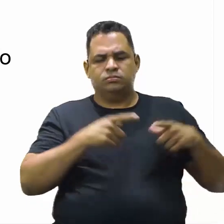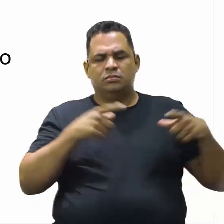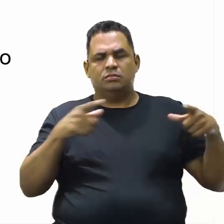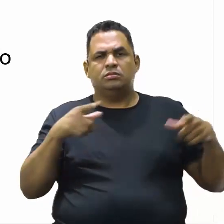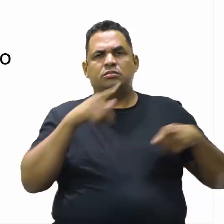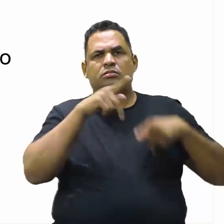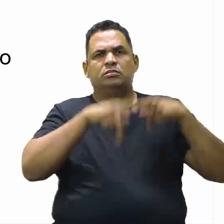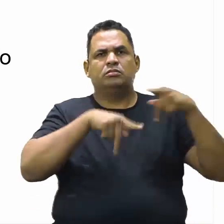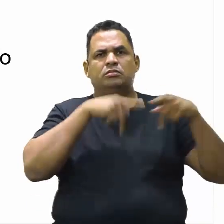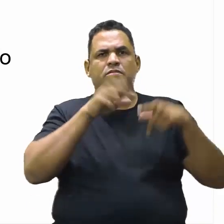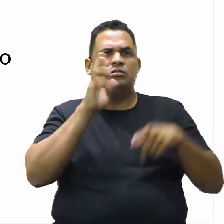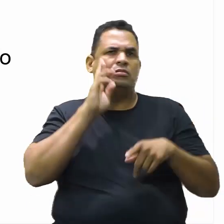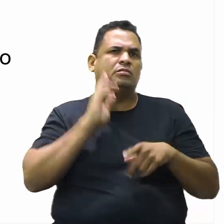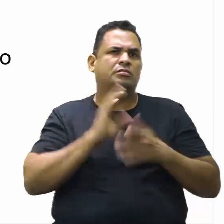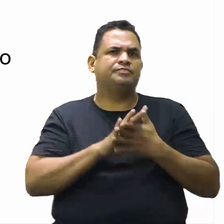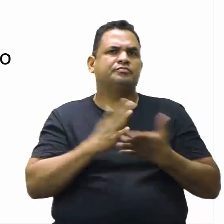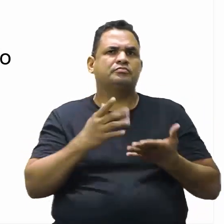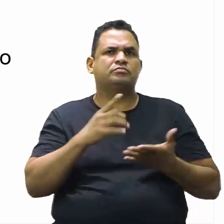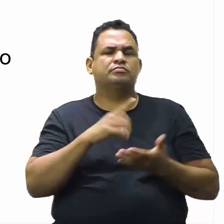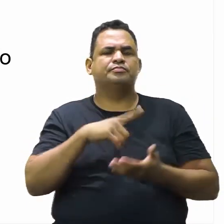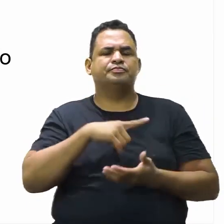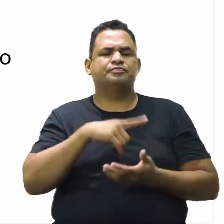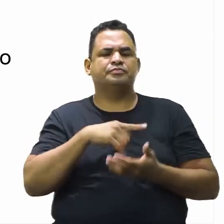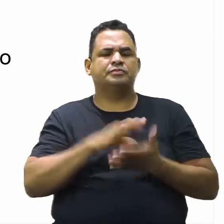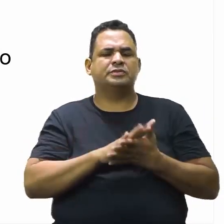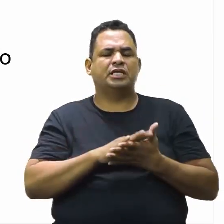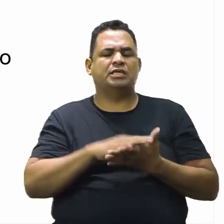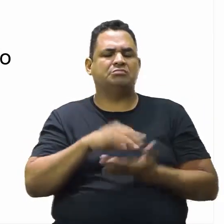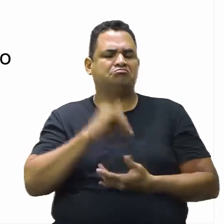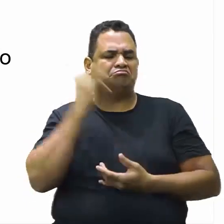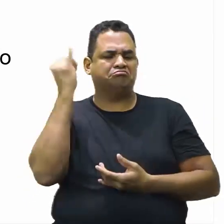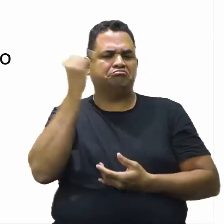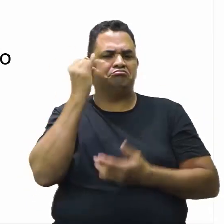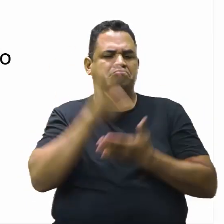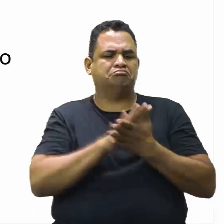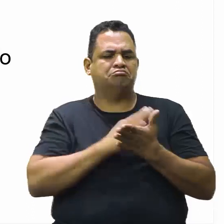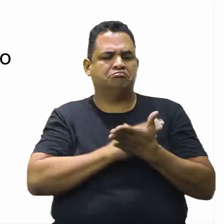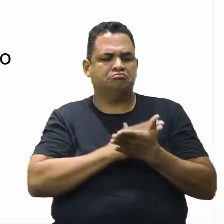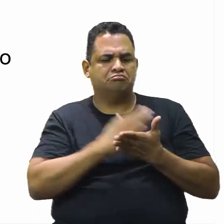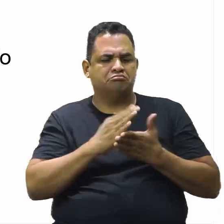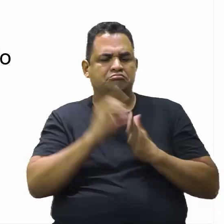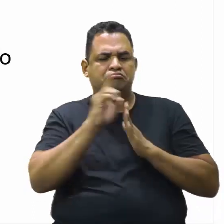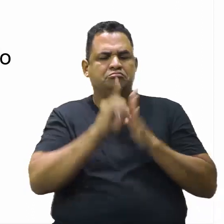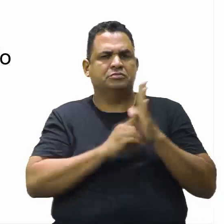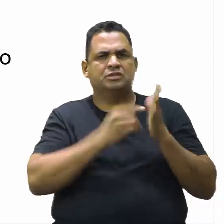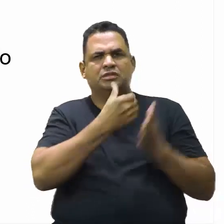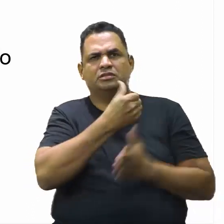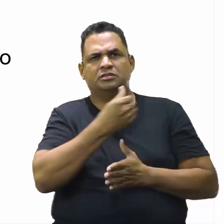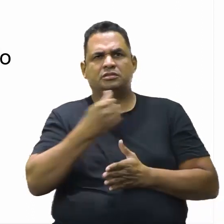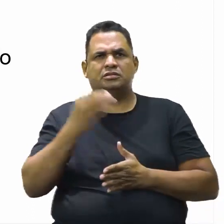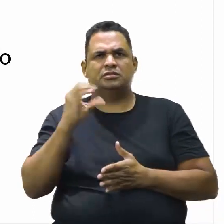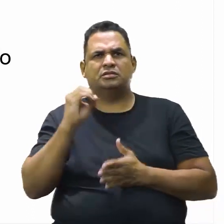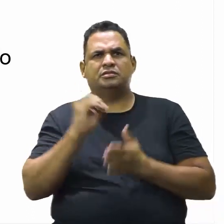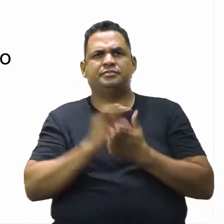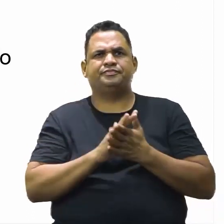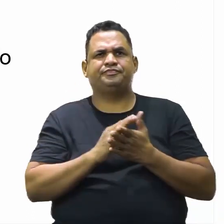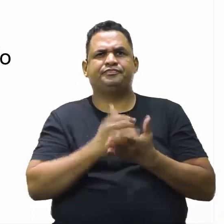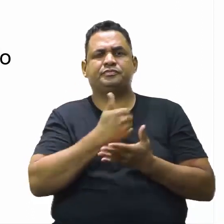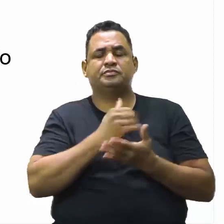da população de Rondônia ganhou destaque a partir da década de 1960.